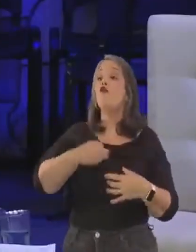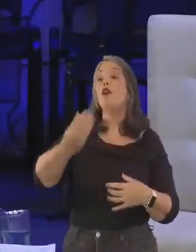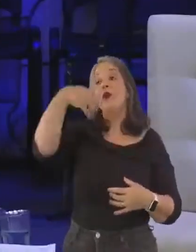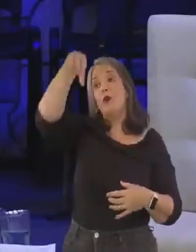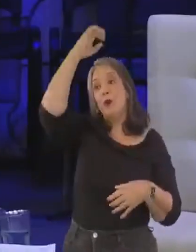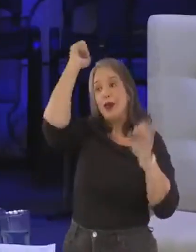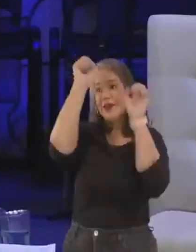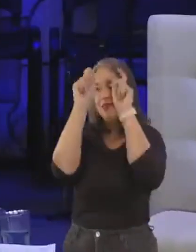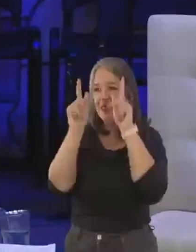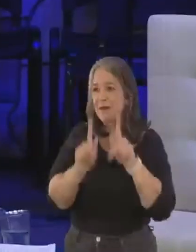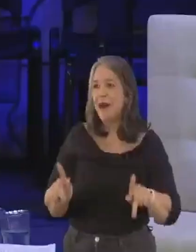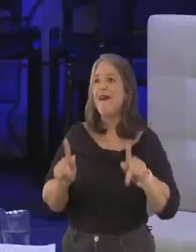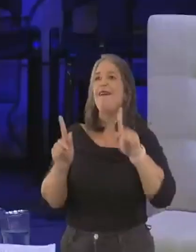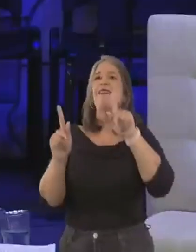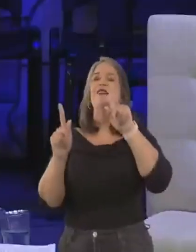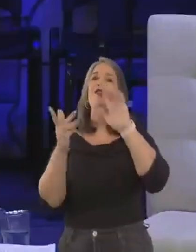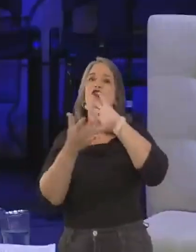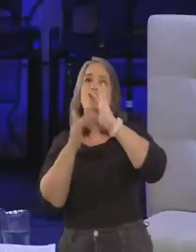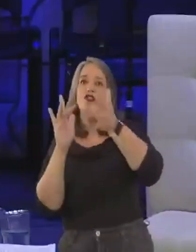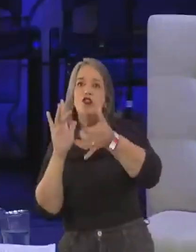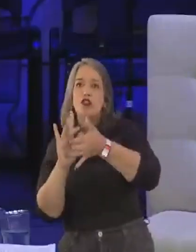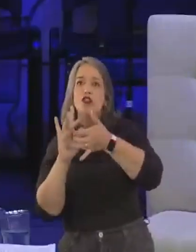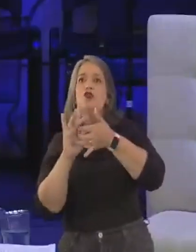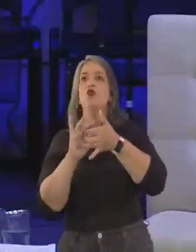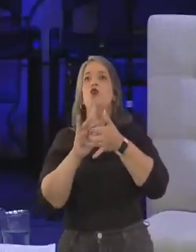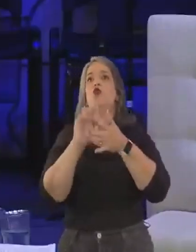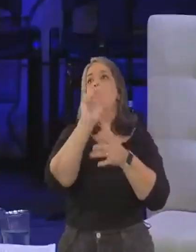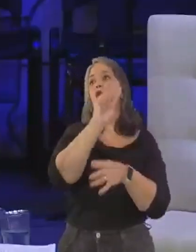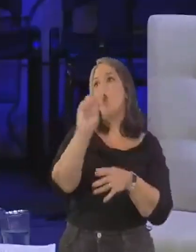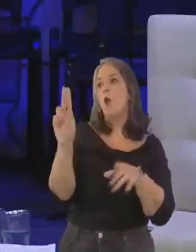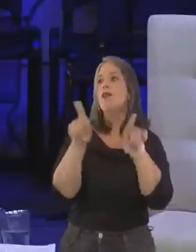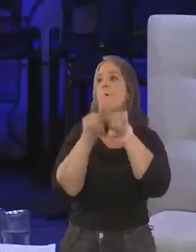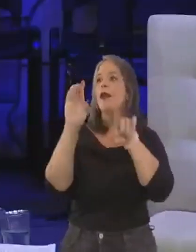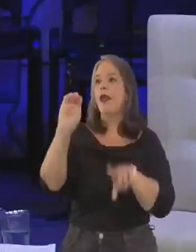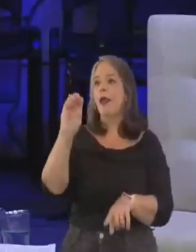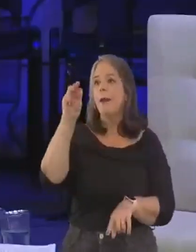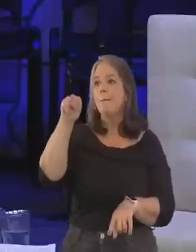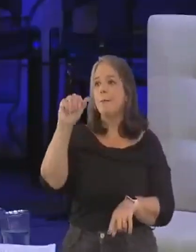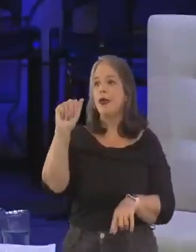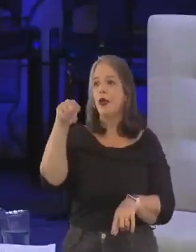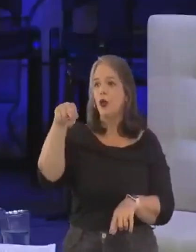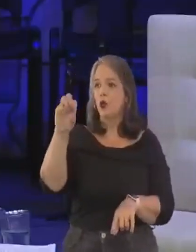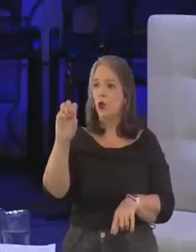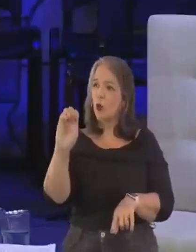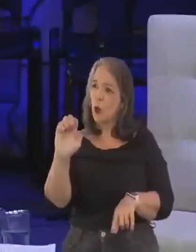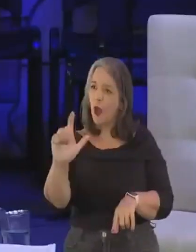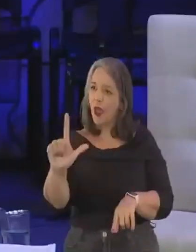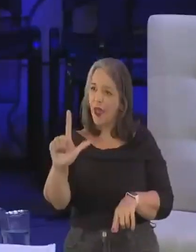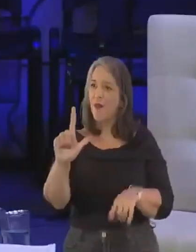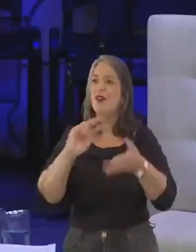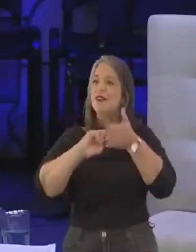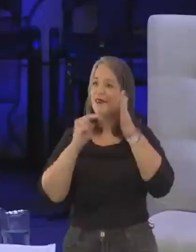sofrimento. O profeta Miqueias previu que Jesus nasceria em Belém.